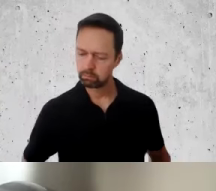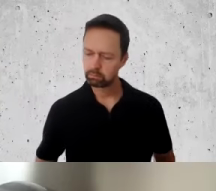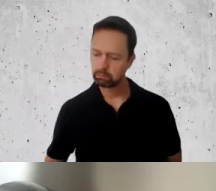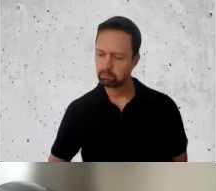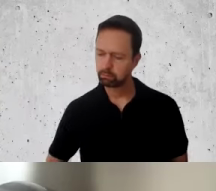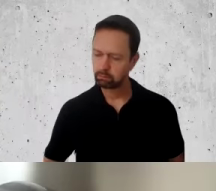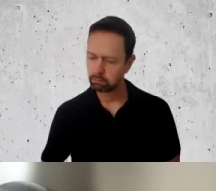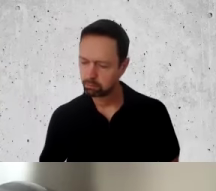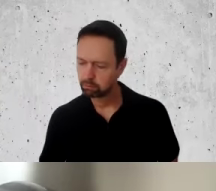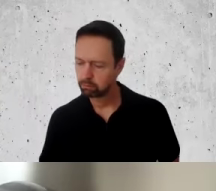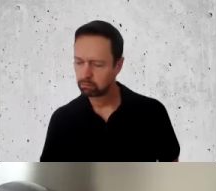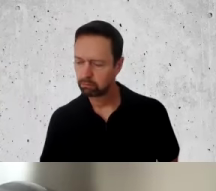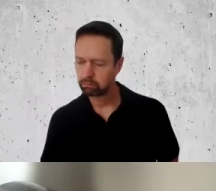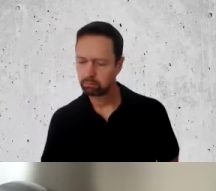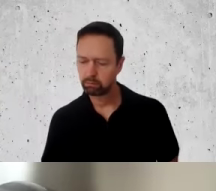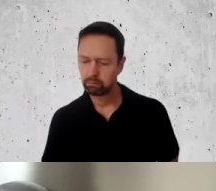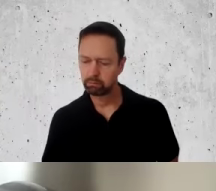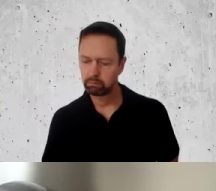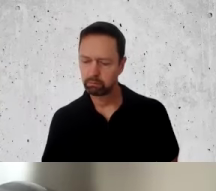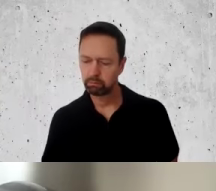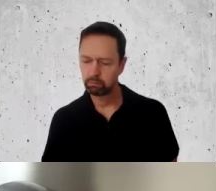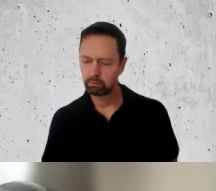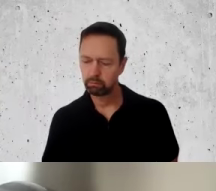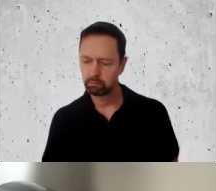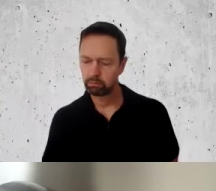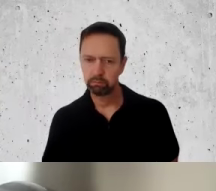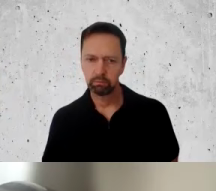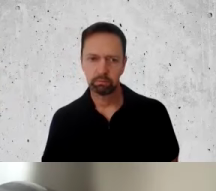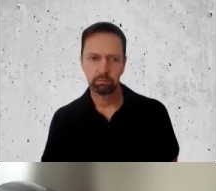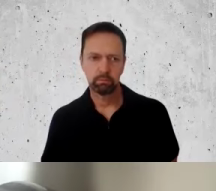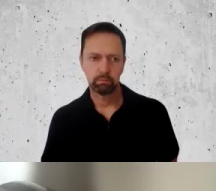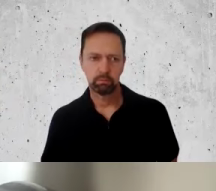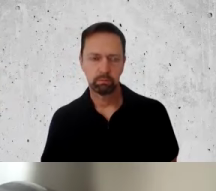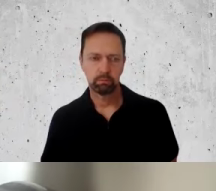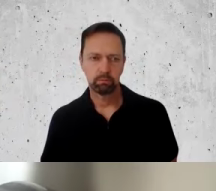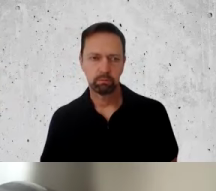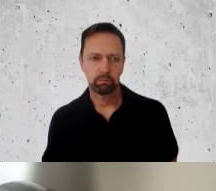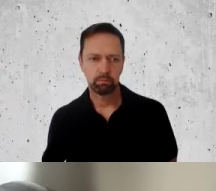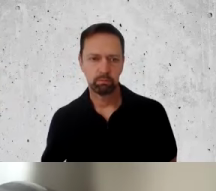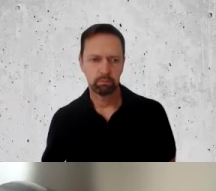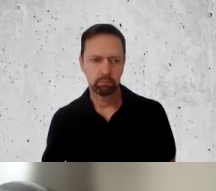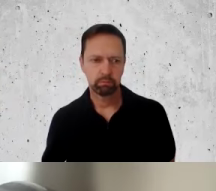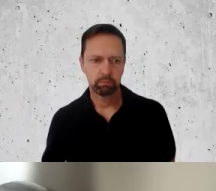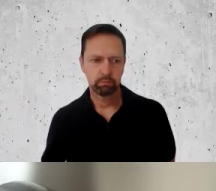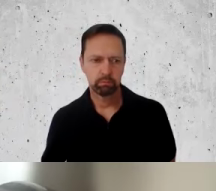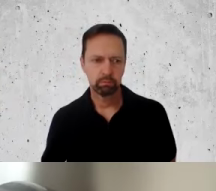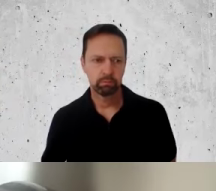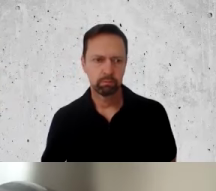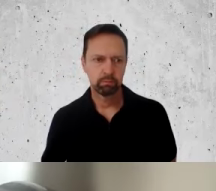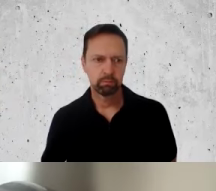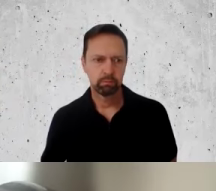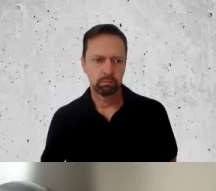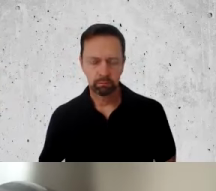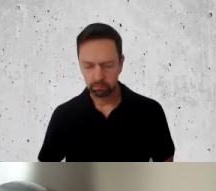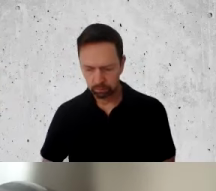se aprimorando para atender essas demandas. Acho que essa mostra uma busca contínua. Eu acho que um tema que eles tratam